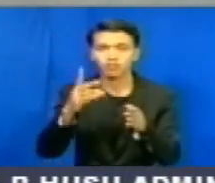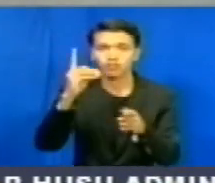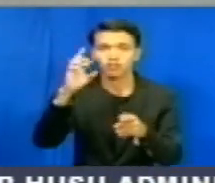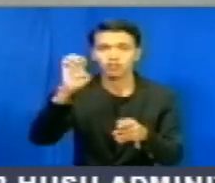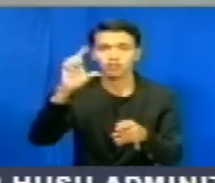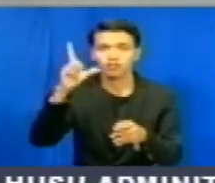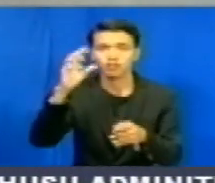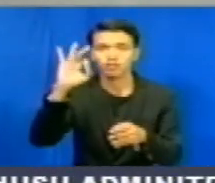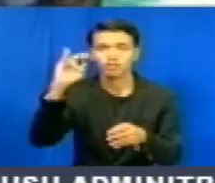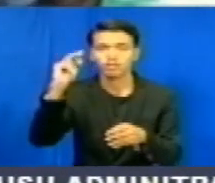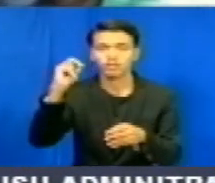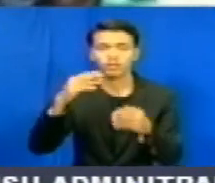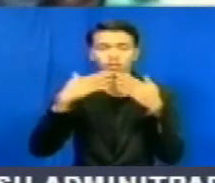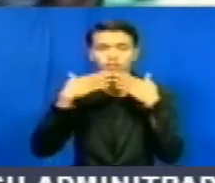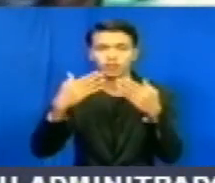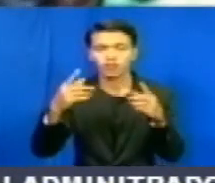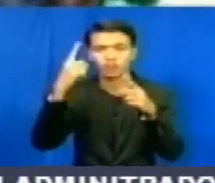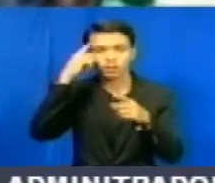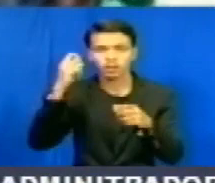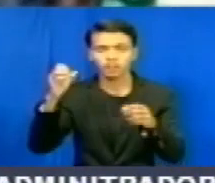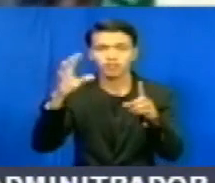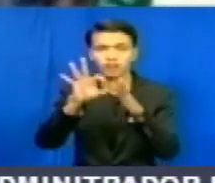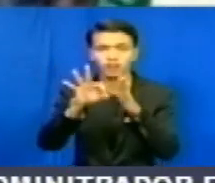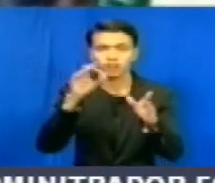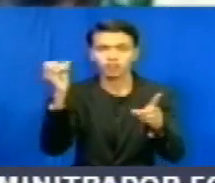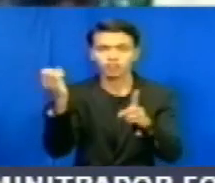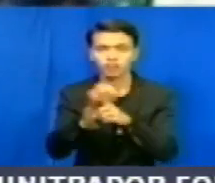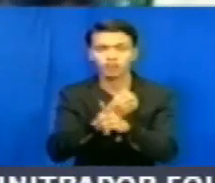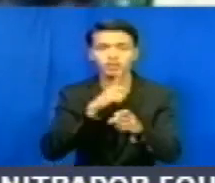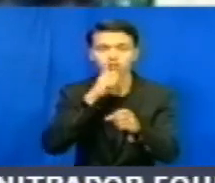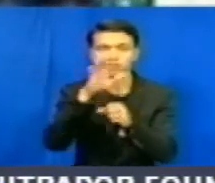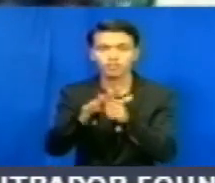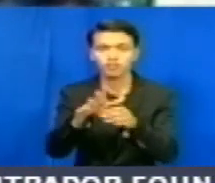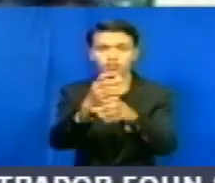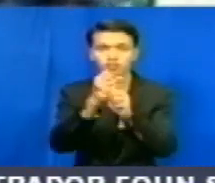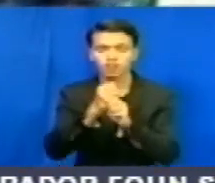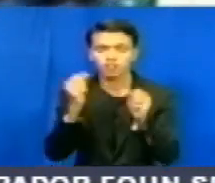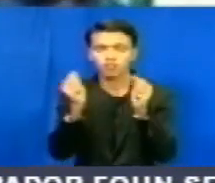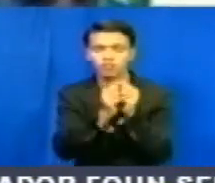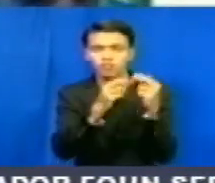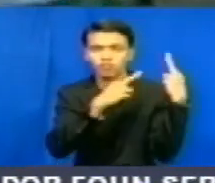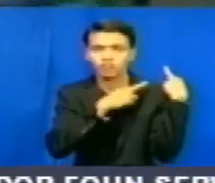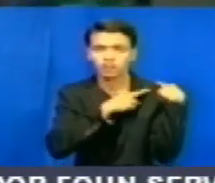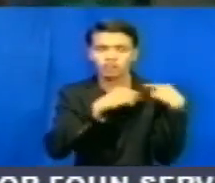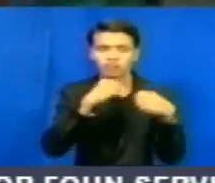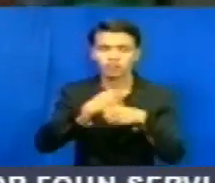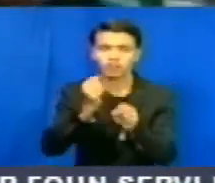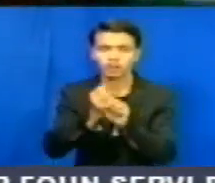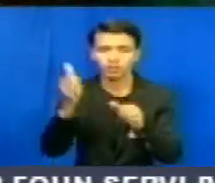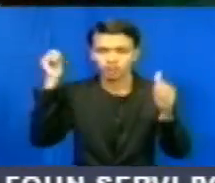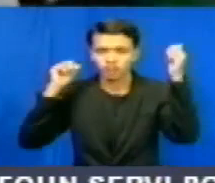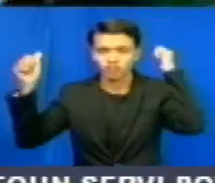Costa agradece também esta oportunidade para apoio né. Não compromete se simo a responsabilidade ou de halau